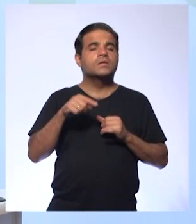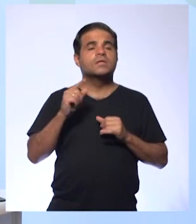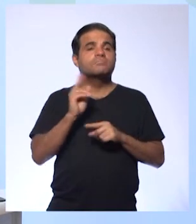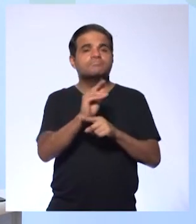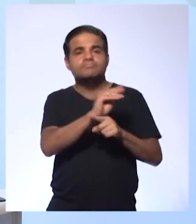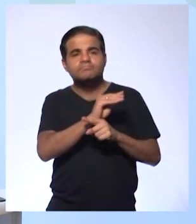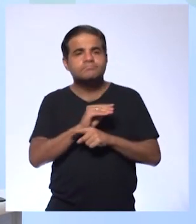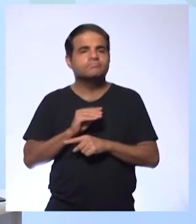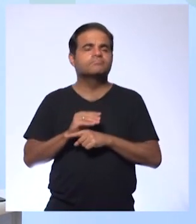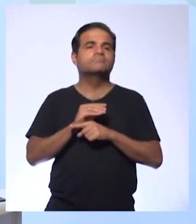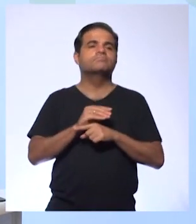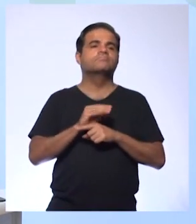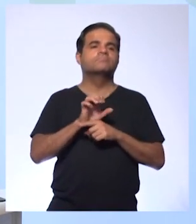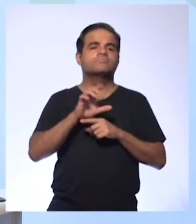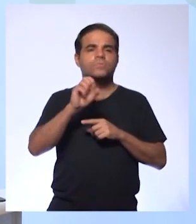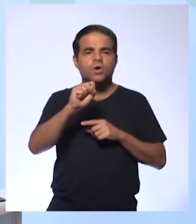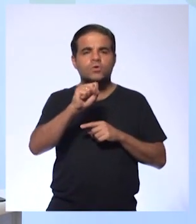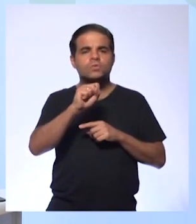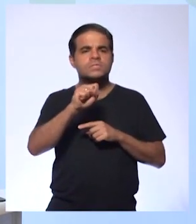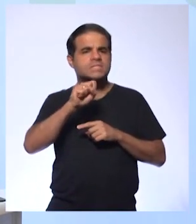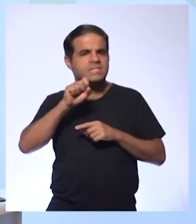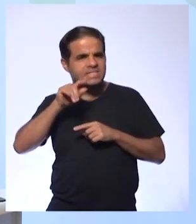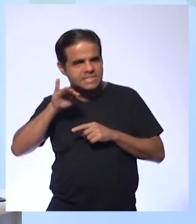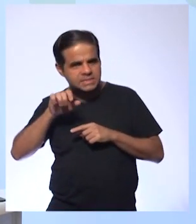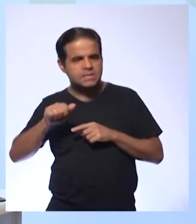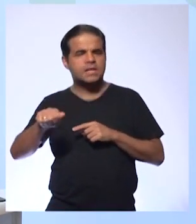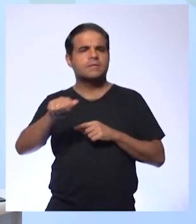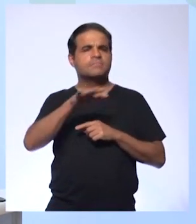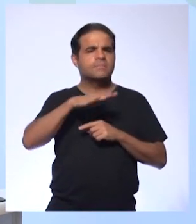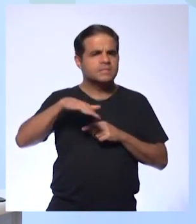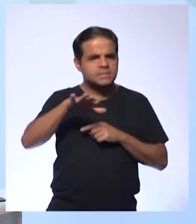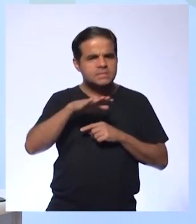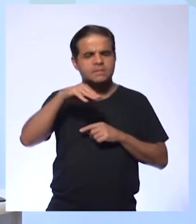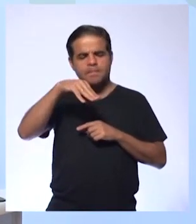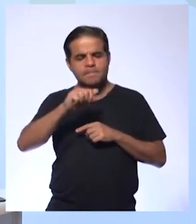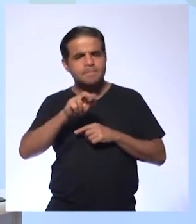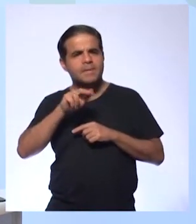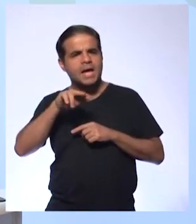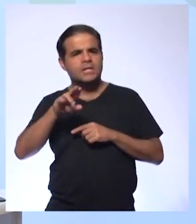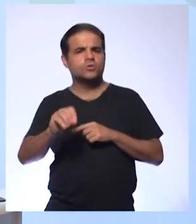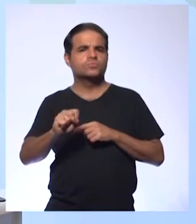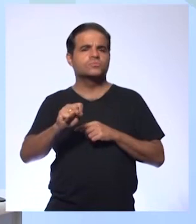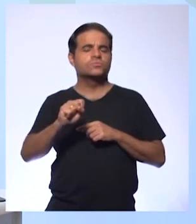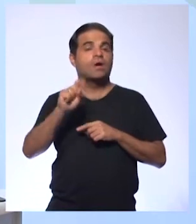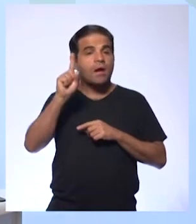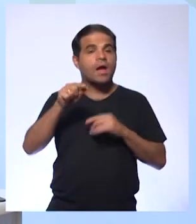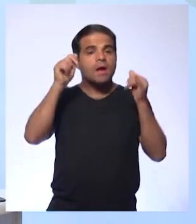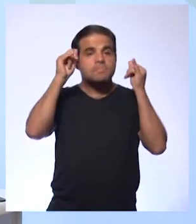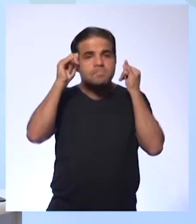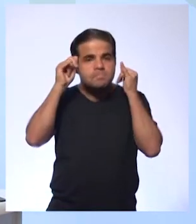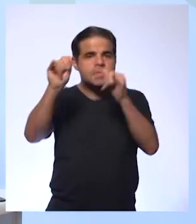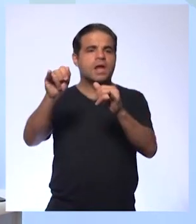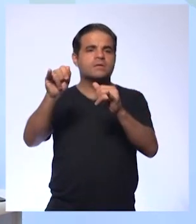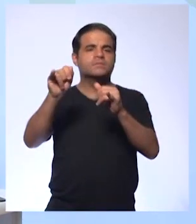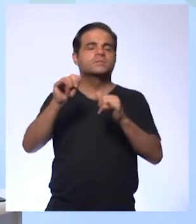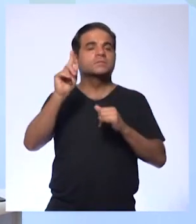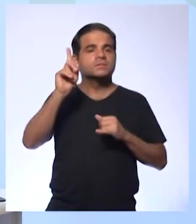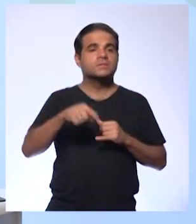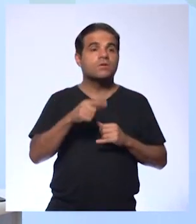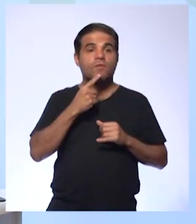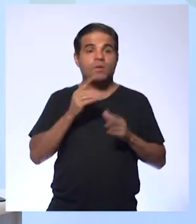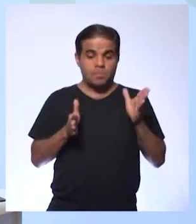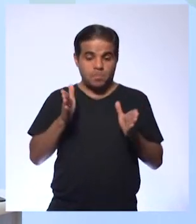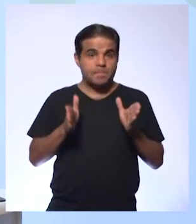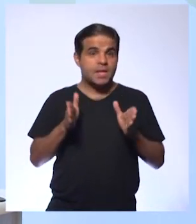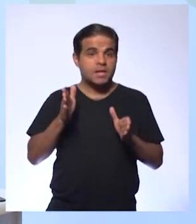conservar e gerenciar os ecossistemas e recursos costeiros e marinhos. Então, é para prevenir o que eles, né, acabam, porque nós estamos no